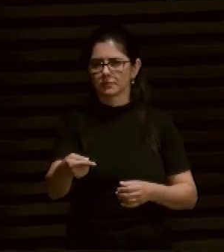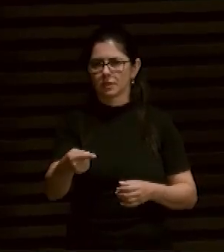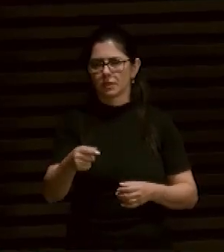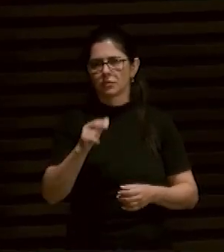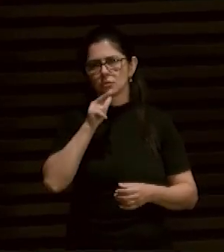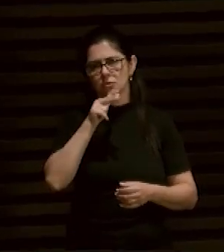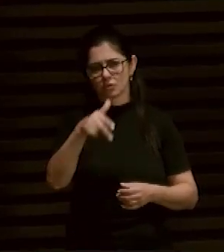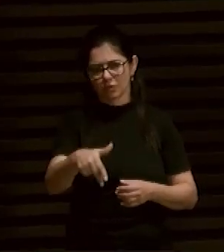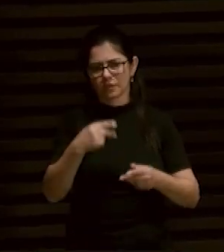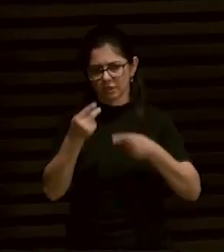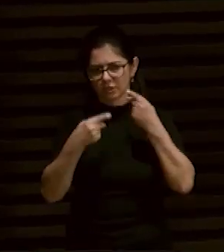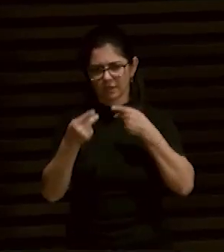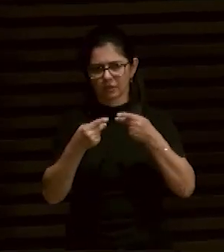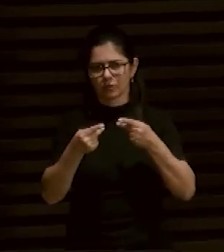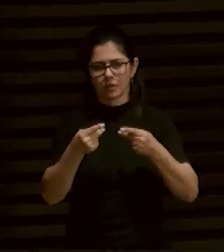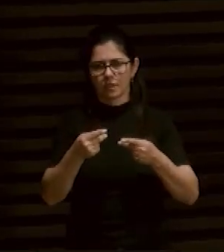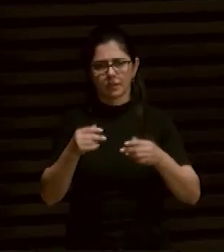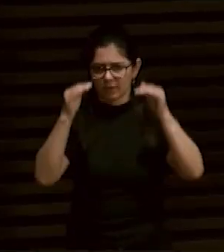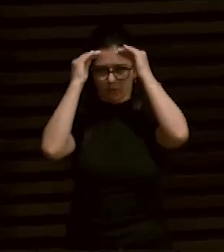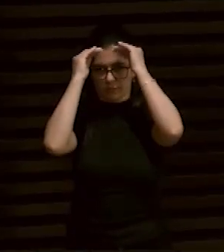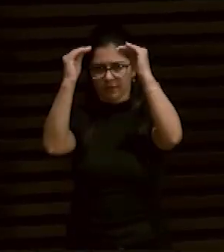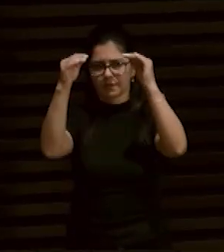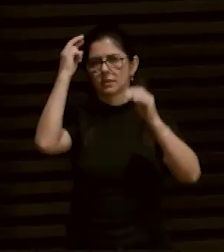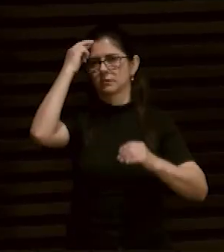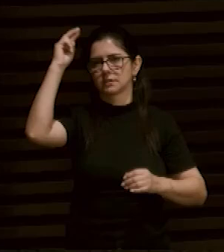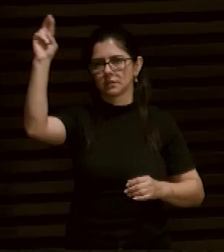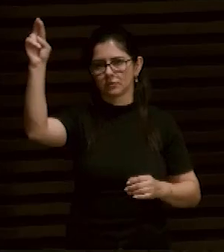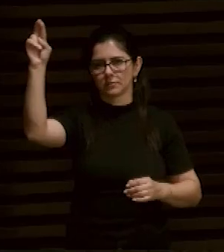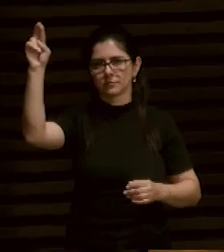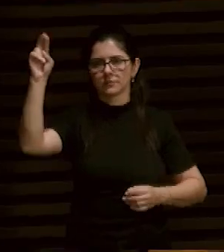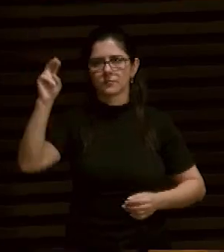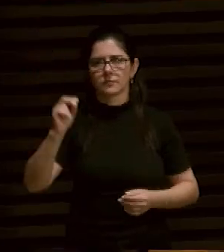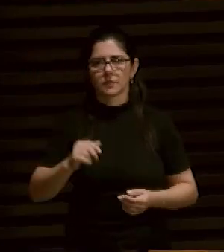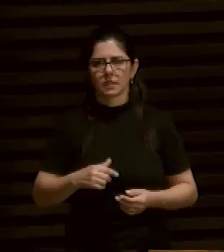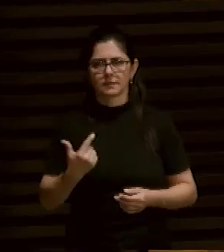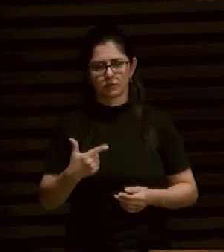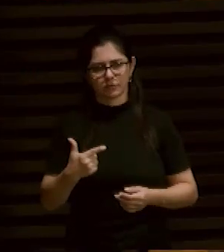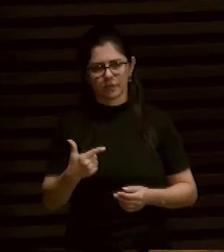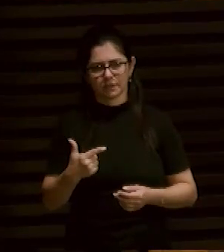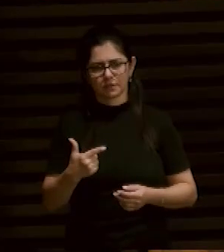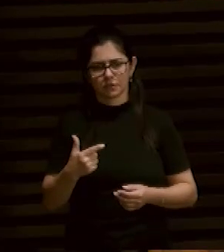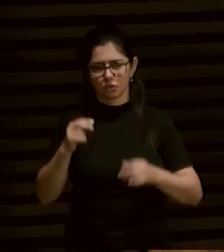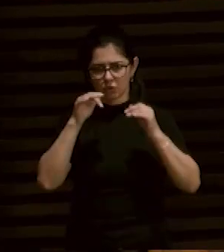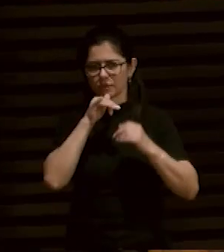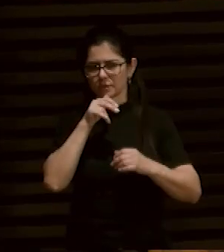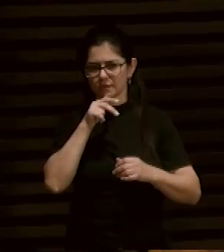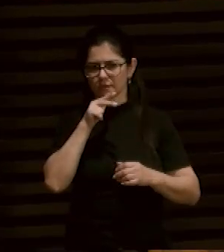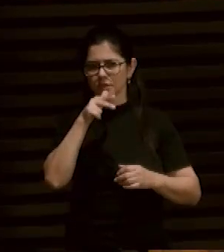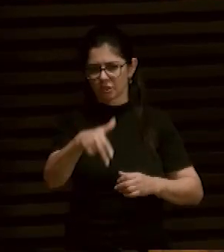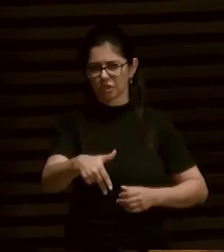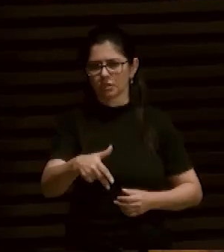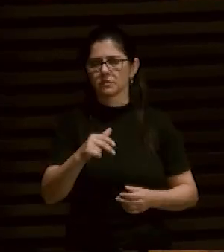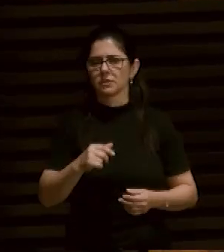queria obedecer ao Senhor é exatamente a mesma coisa de quando Jonas já tinha se arrependido. Isso nos mostra, meus irmãos, logo de